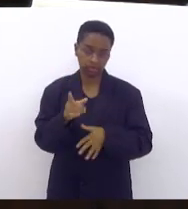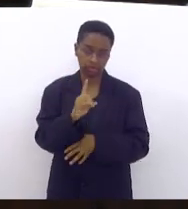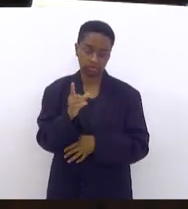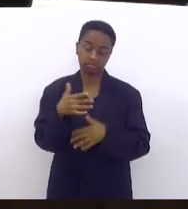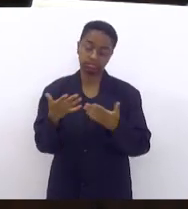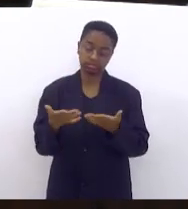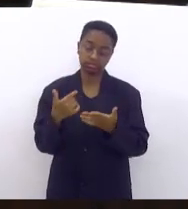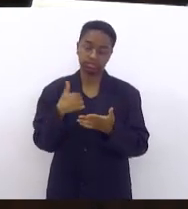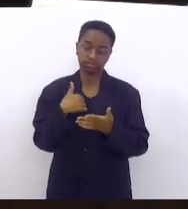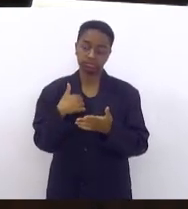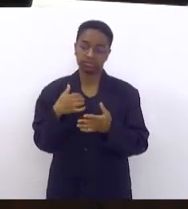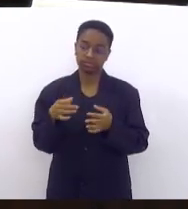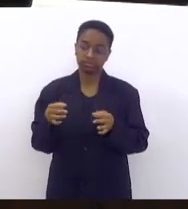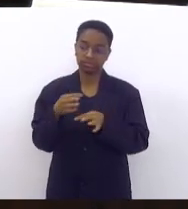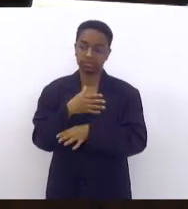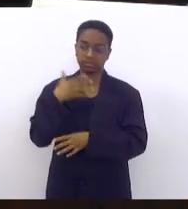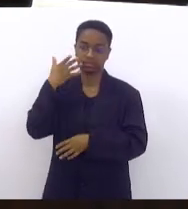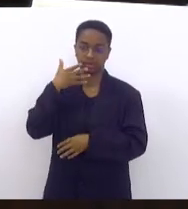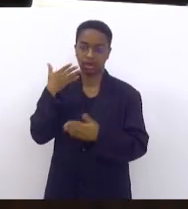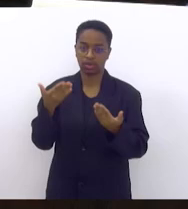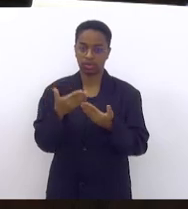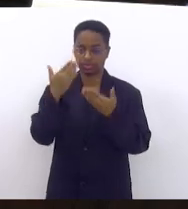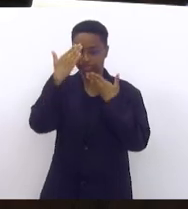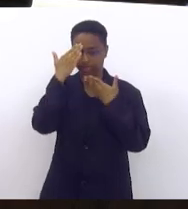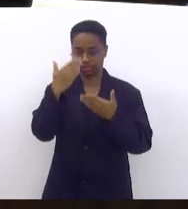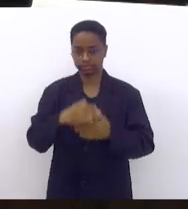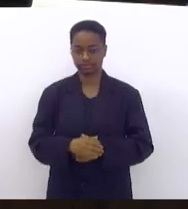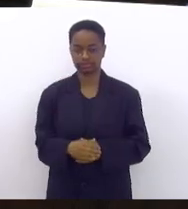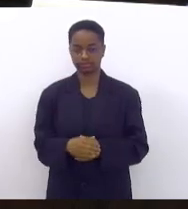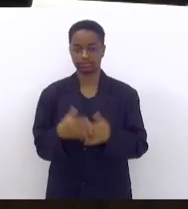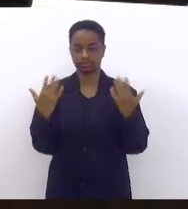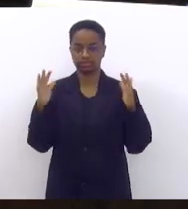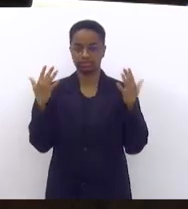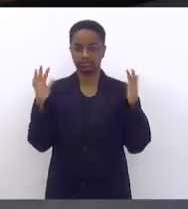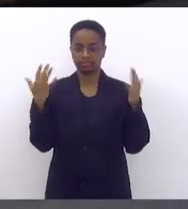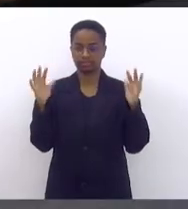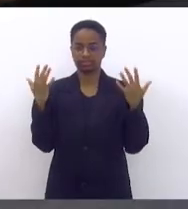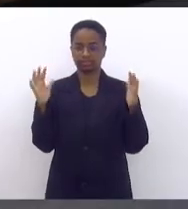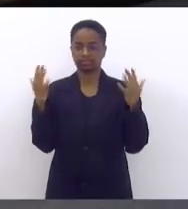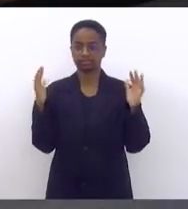isso que eu tenho para falar nesse momento. Obrigado.